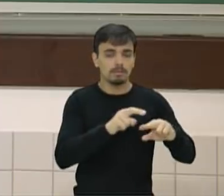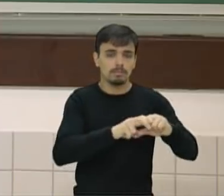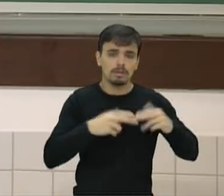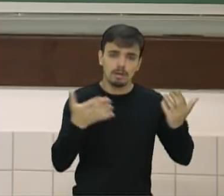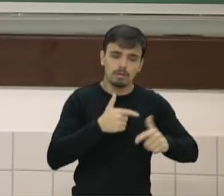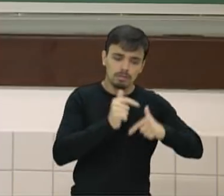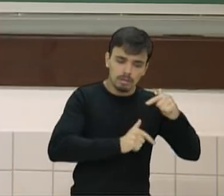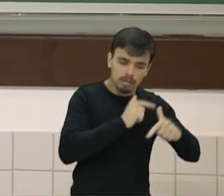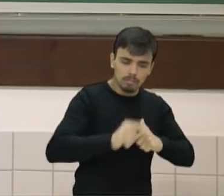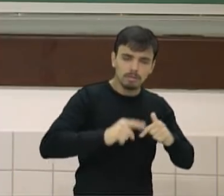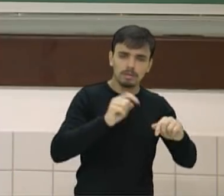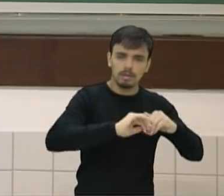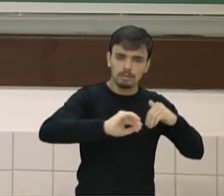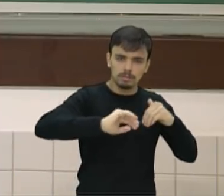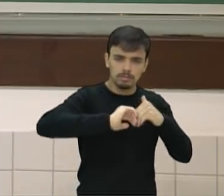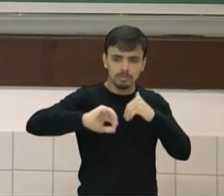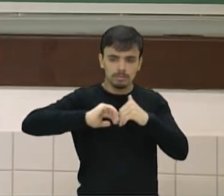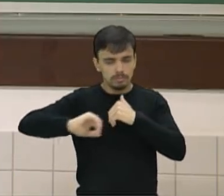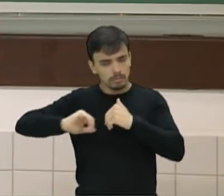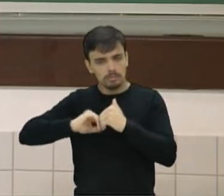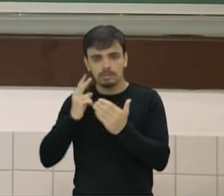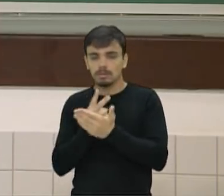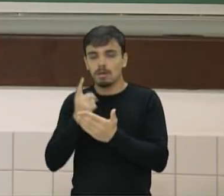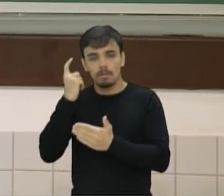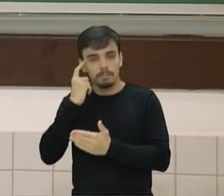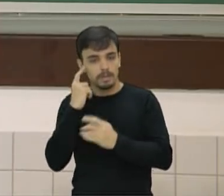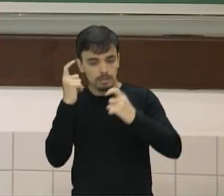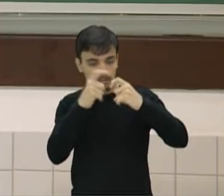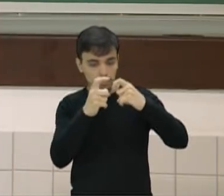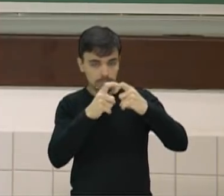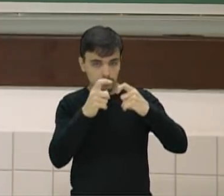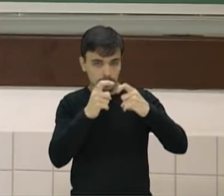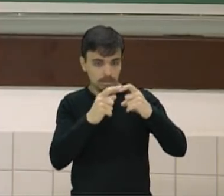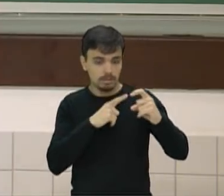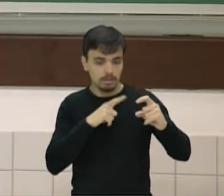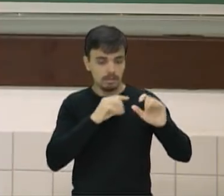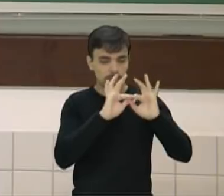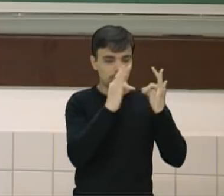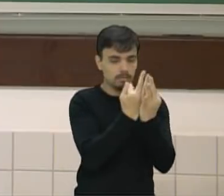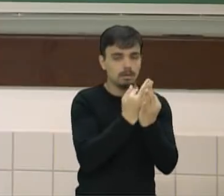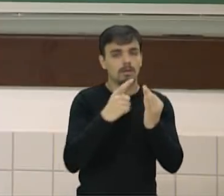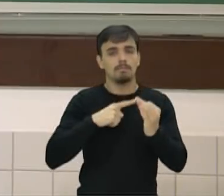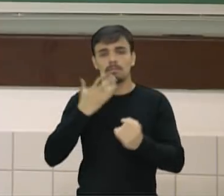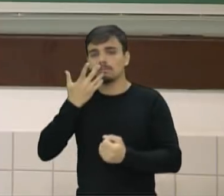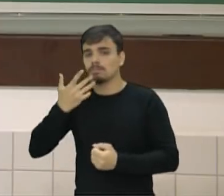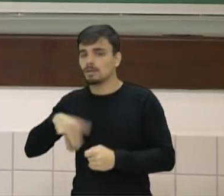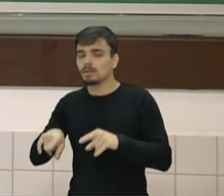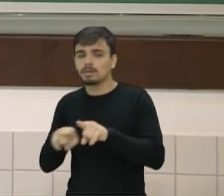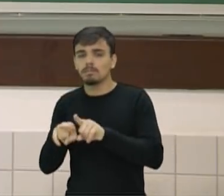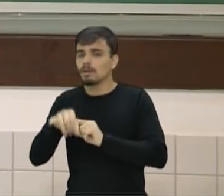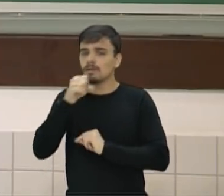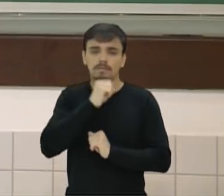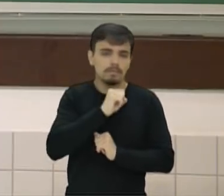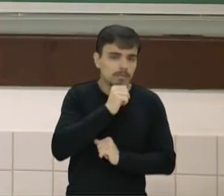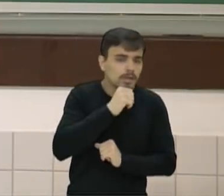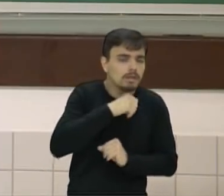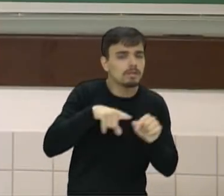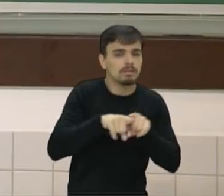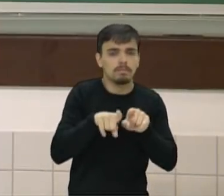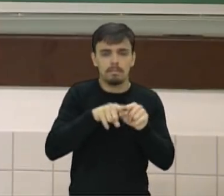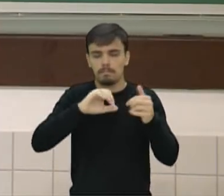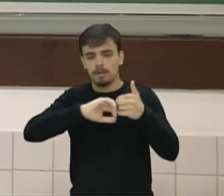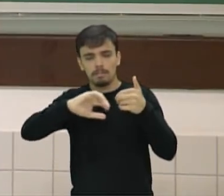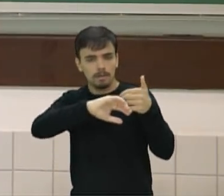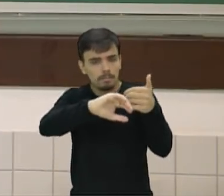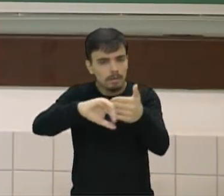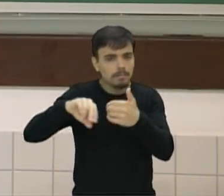está cada vez mais dividido. Pensa a medicina, tem médico da família, médico pediatra, médico de pessoas idosas, há uma grande divisão